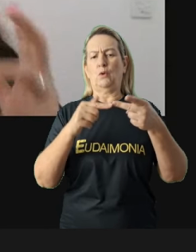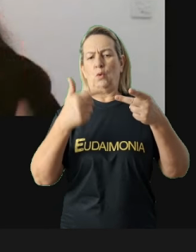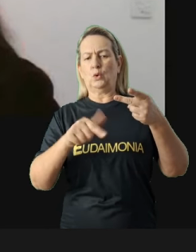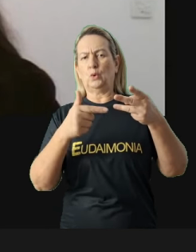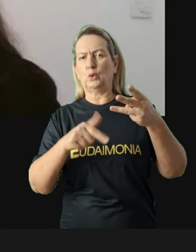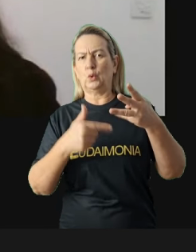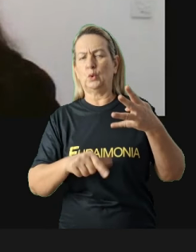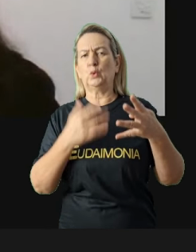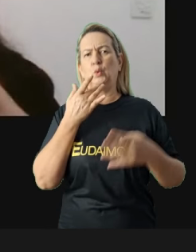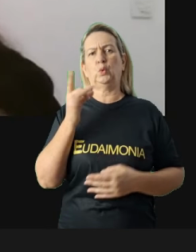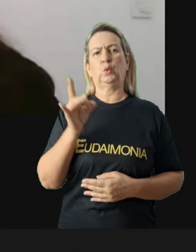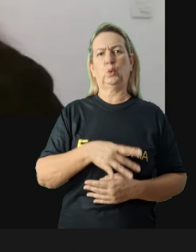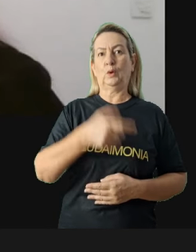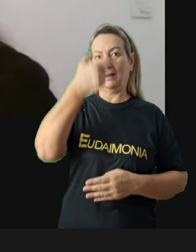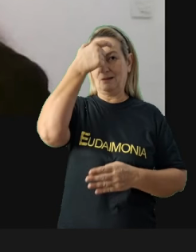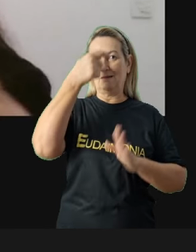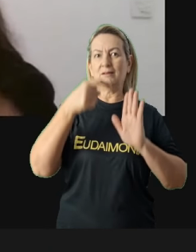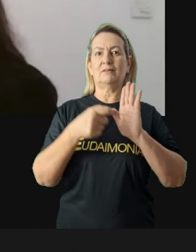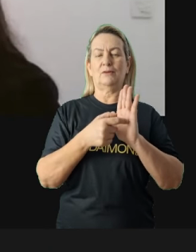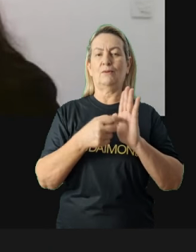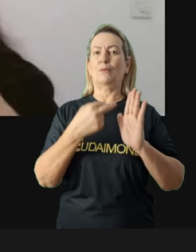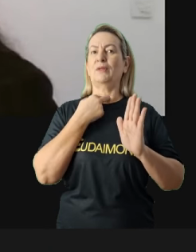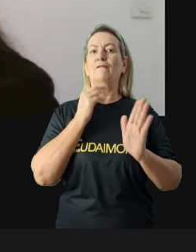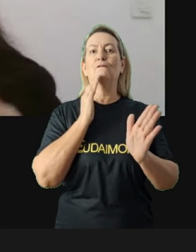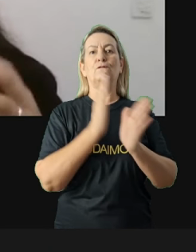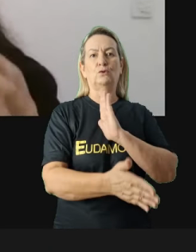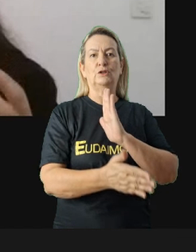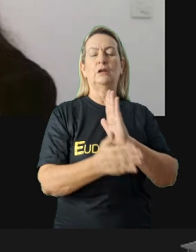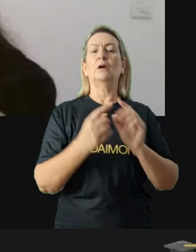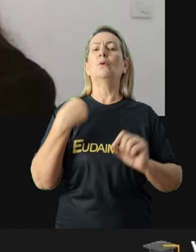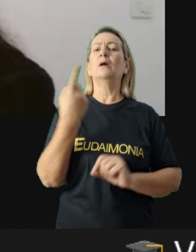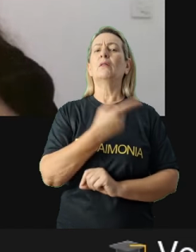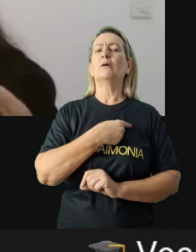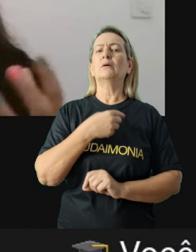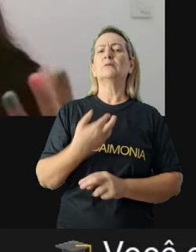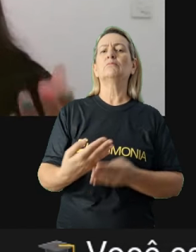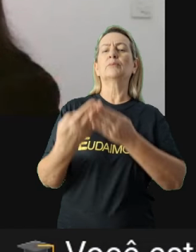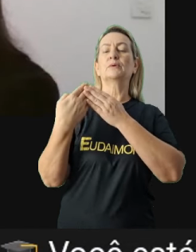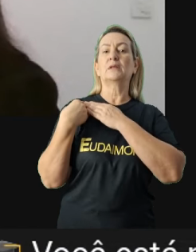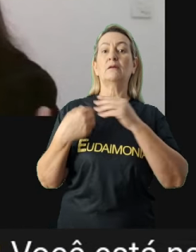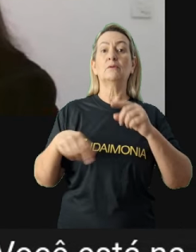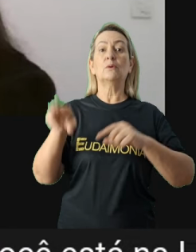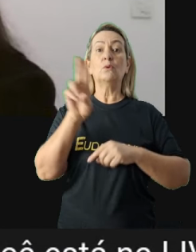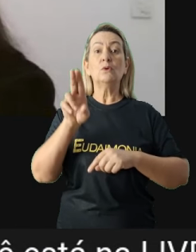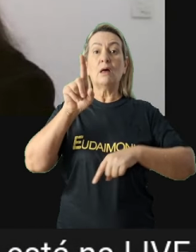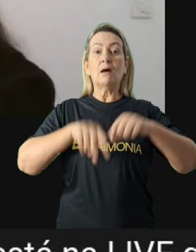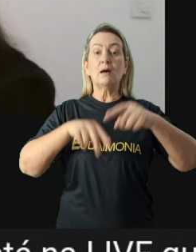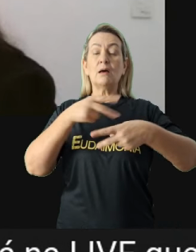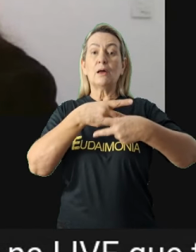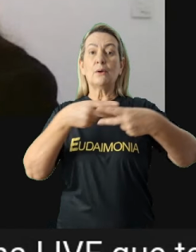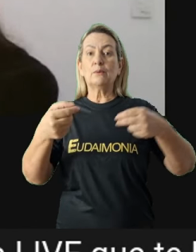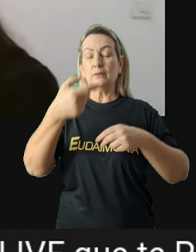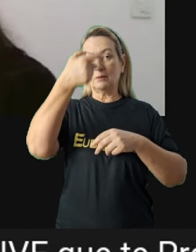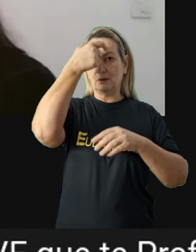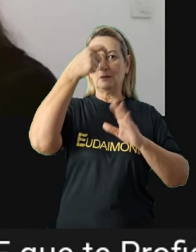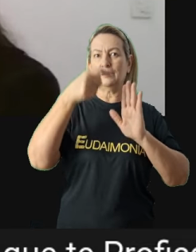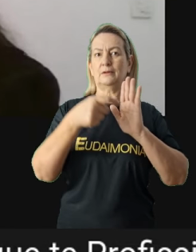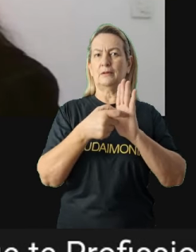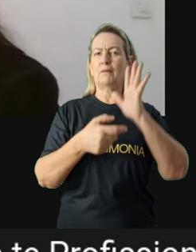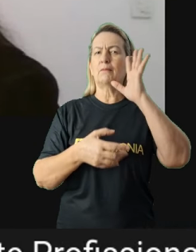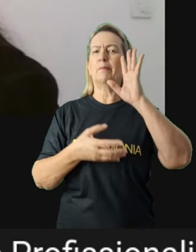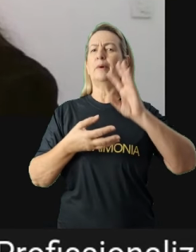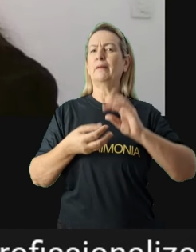chegou o Perplexity, e depois vieram os outros, né? E veio o Bing, veio o Bard e tal. Então, significa dizer, não tem como fugir. O que compete a nós? Utilizar